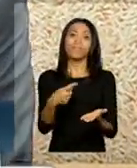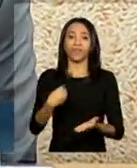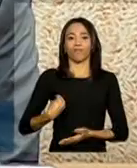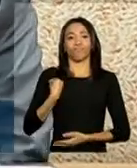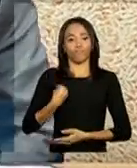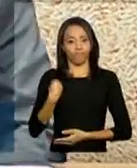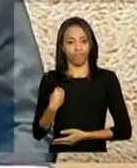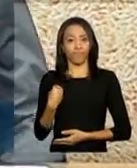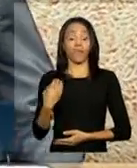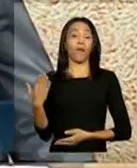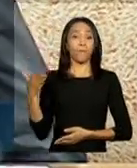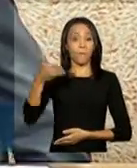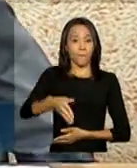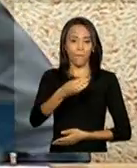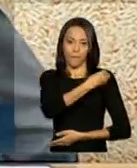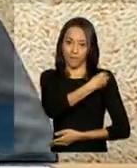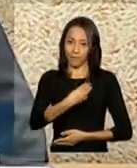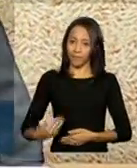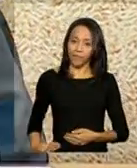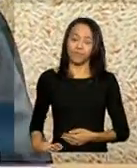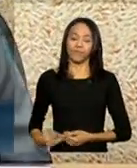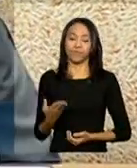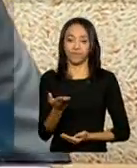ministro da saúde Alexandre